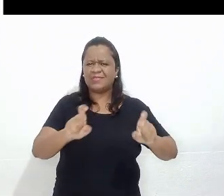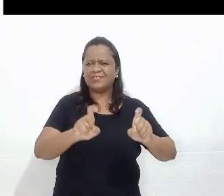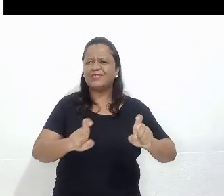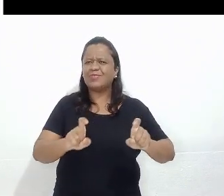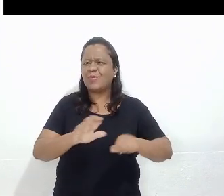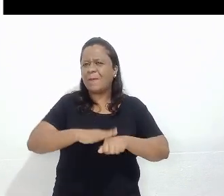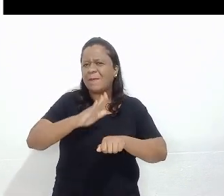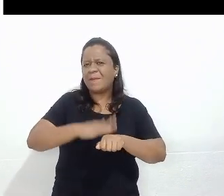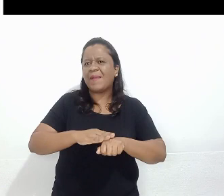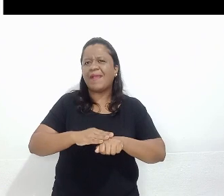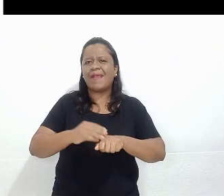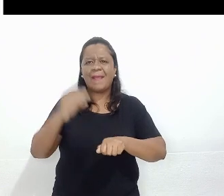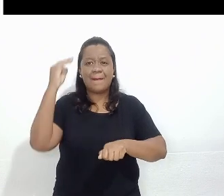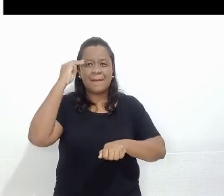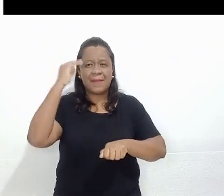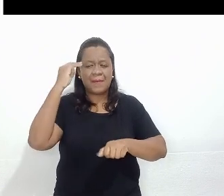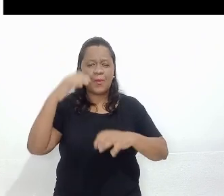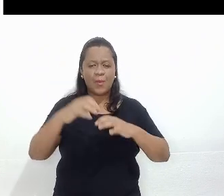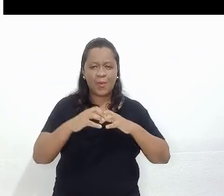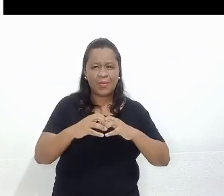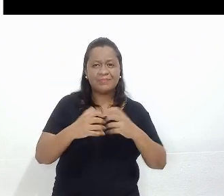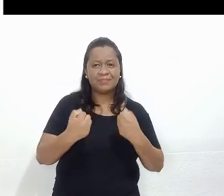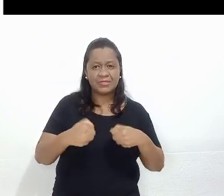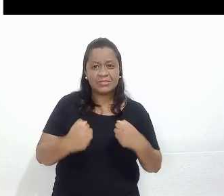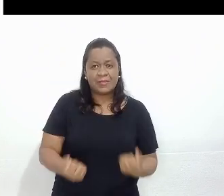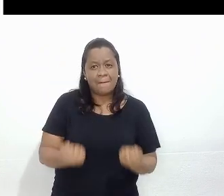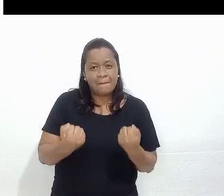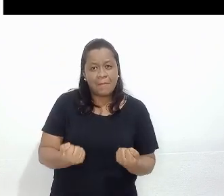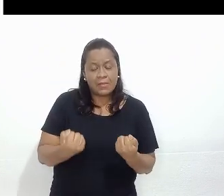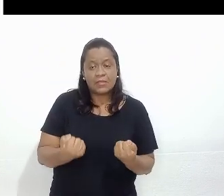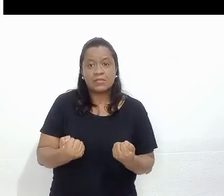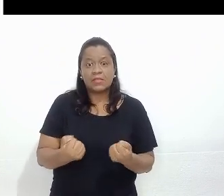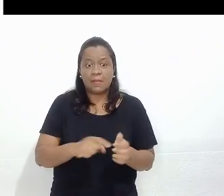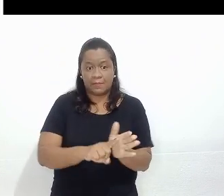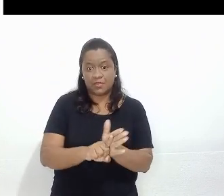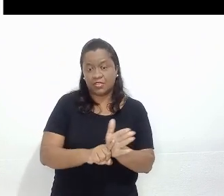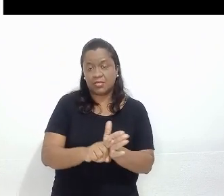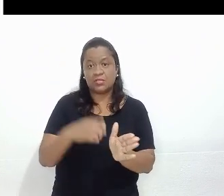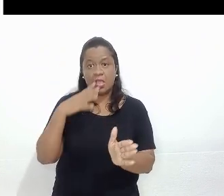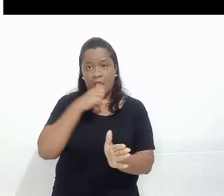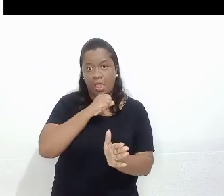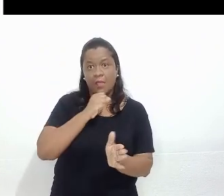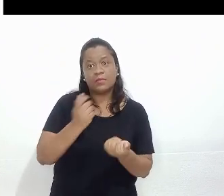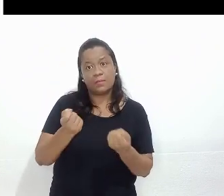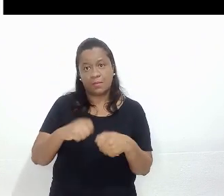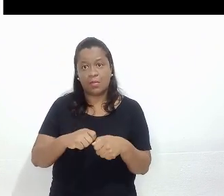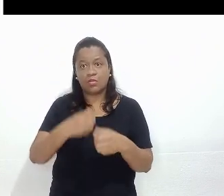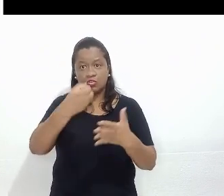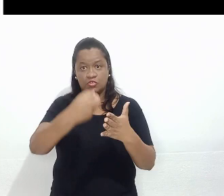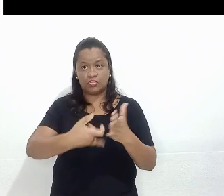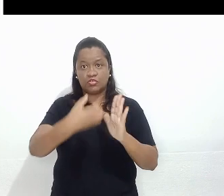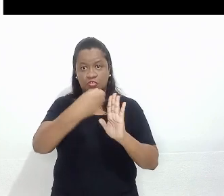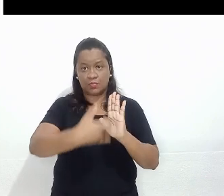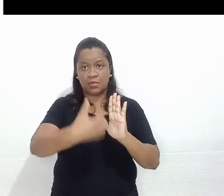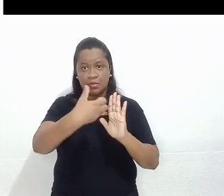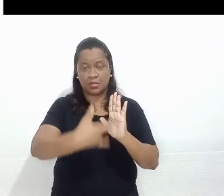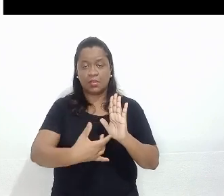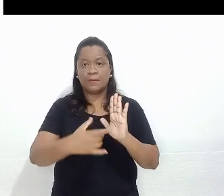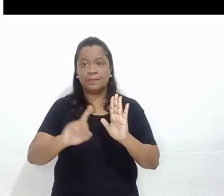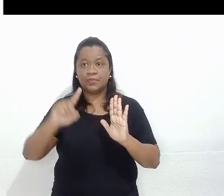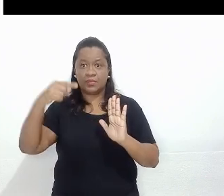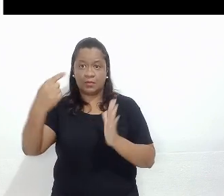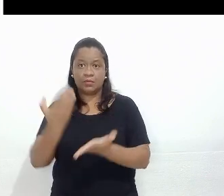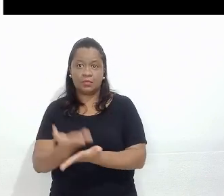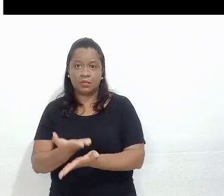me lembro quanto que é, toda a parte tecnológica, mas a gente faz uma pesquisa rápida e pode dizer isso direitinho na aula que vem.